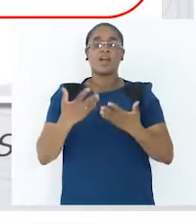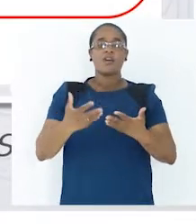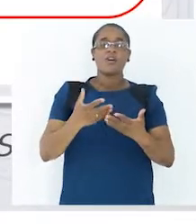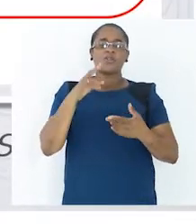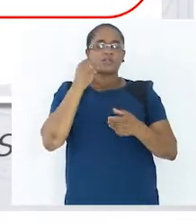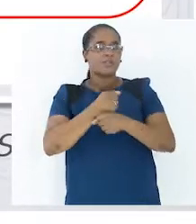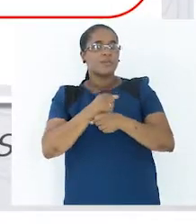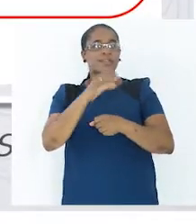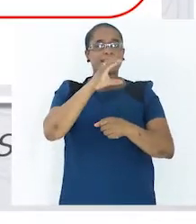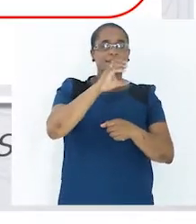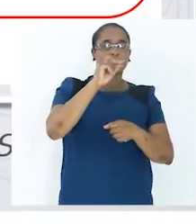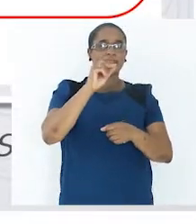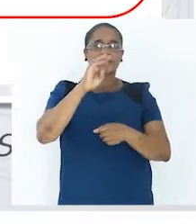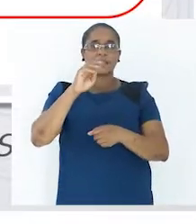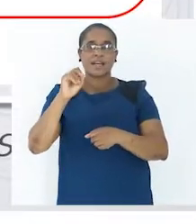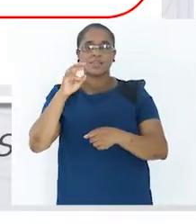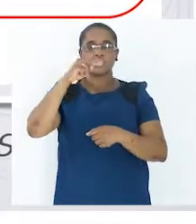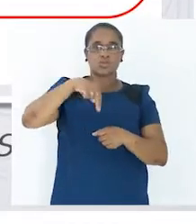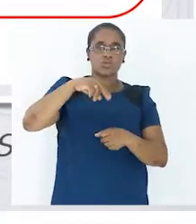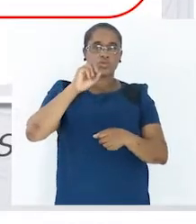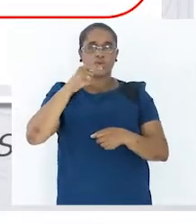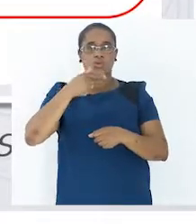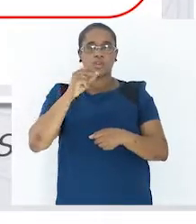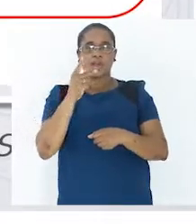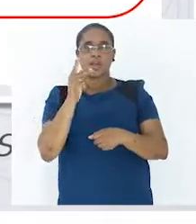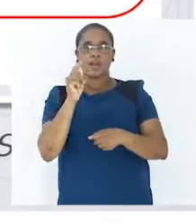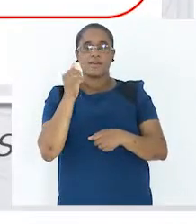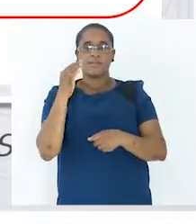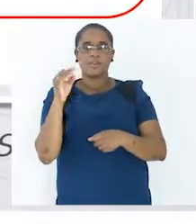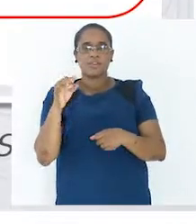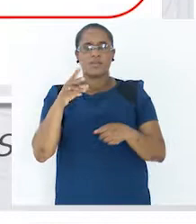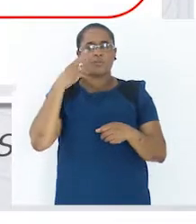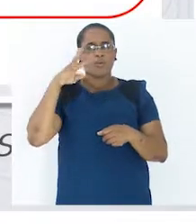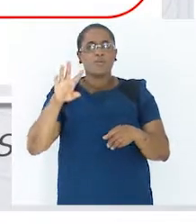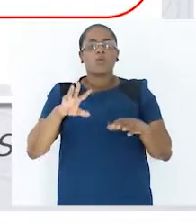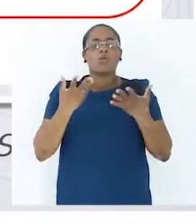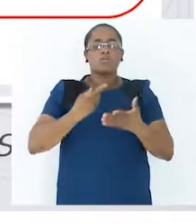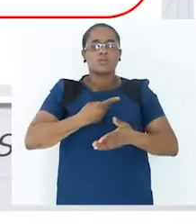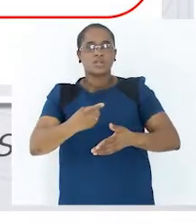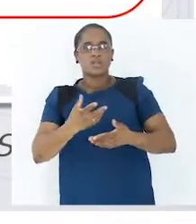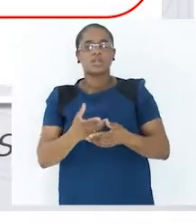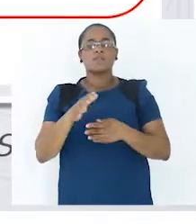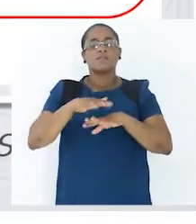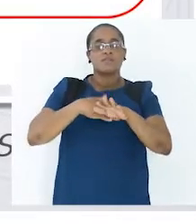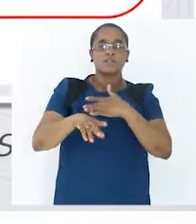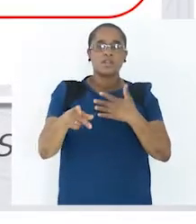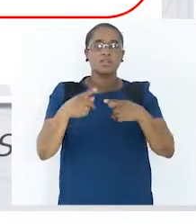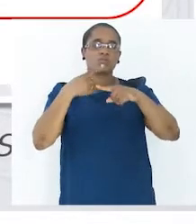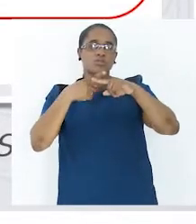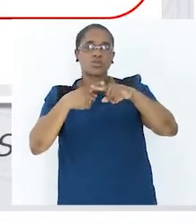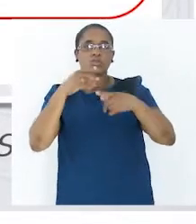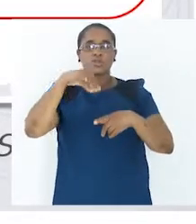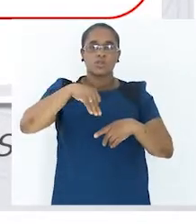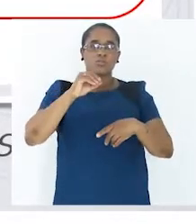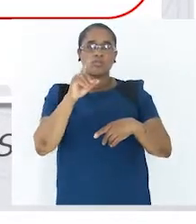é que seria desenvolver esta multiplicação, este caso especial da multiplicação de polinómios, aplicando a